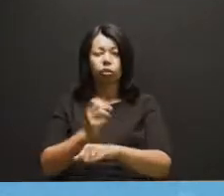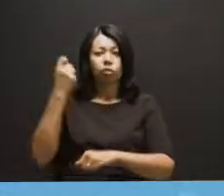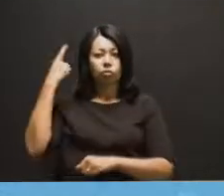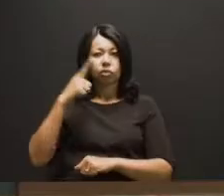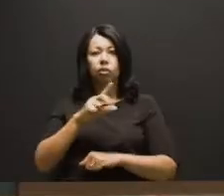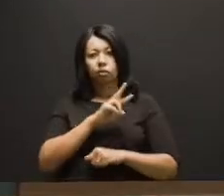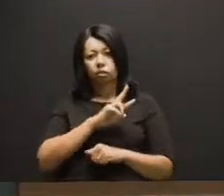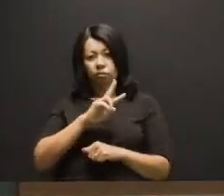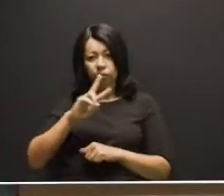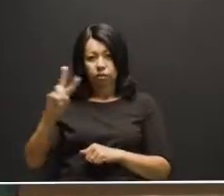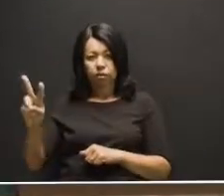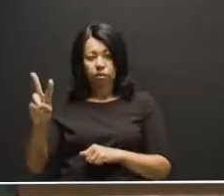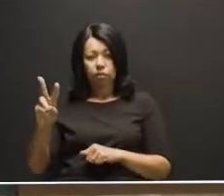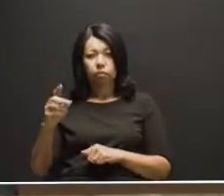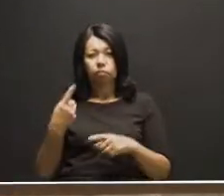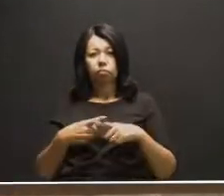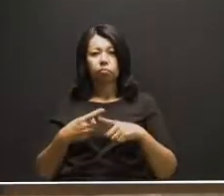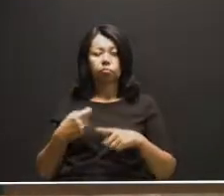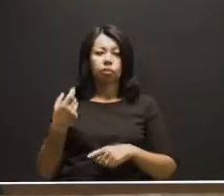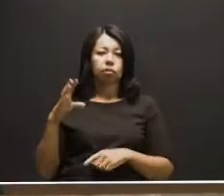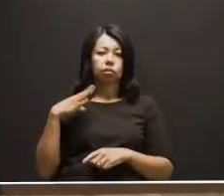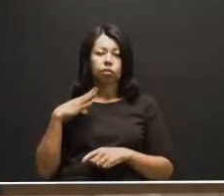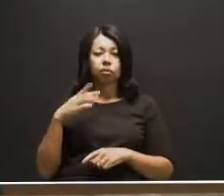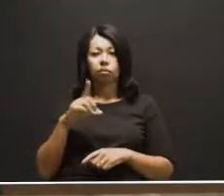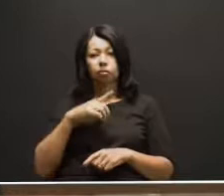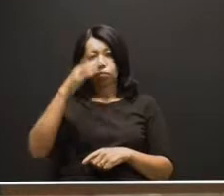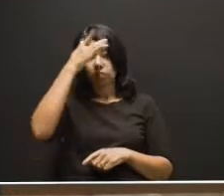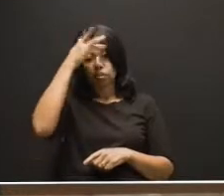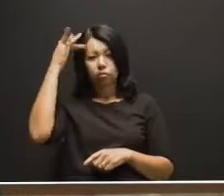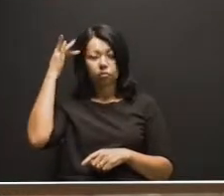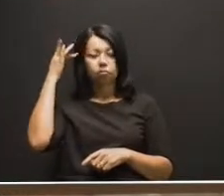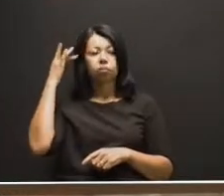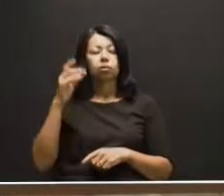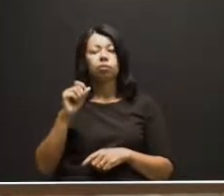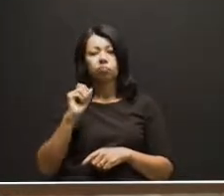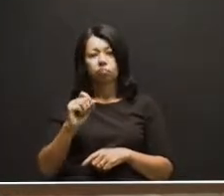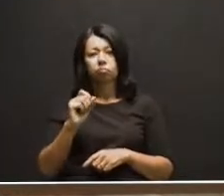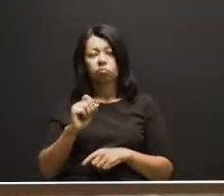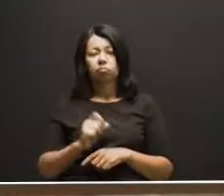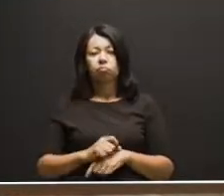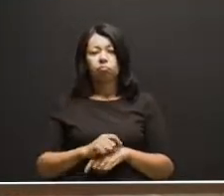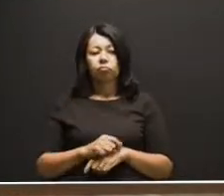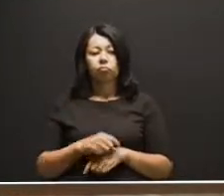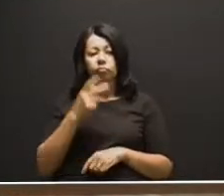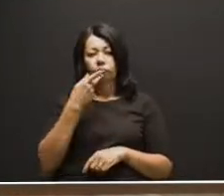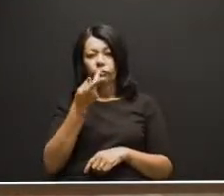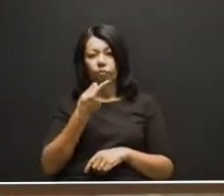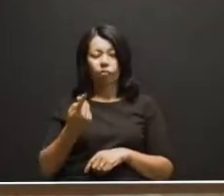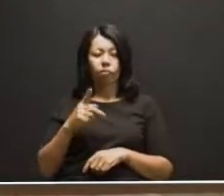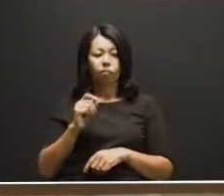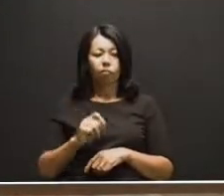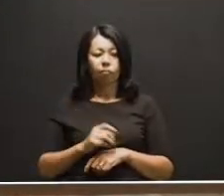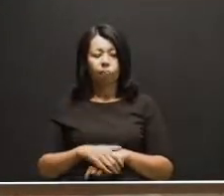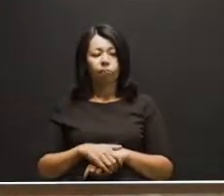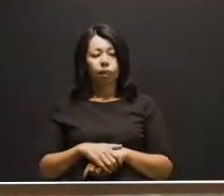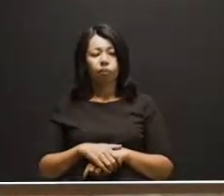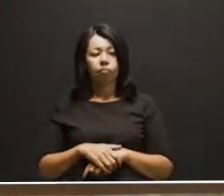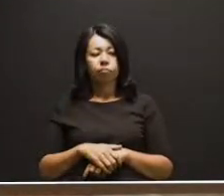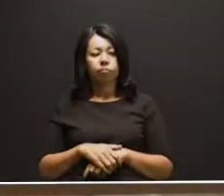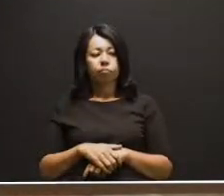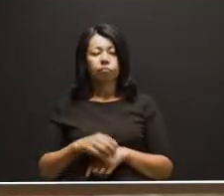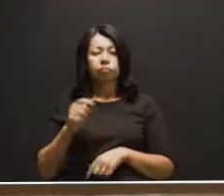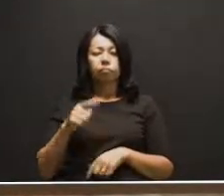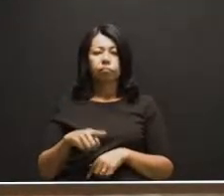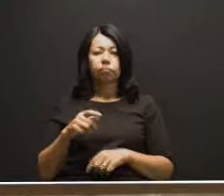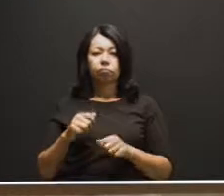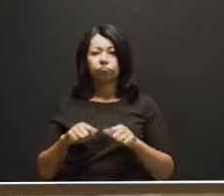talentos que é dispensa comentários também só que o poder executivo não tem feito não tem feito a lição de casa e aqui eu